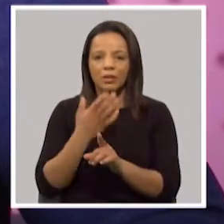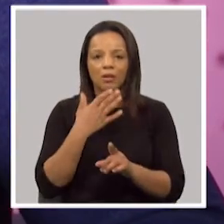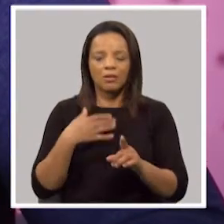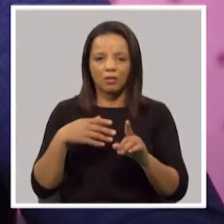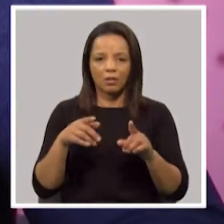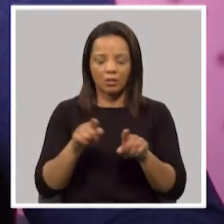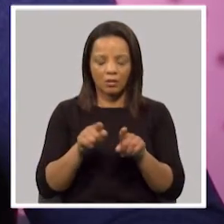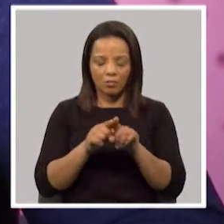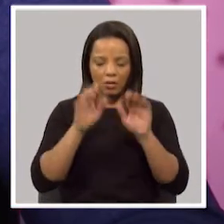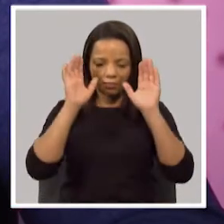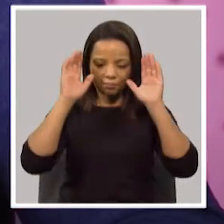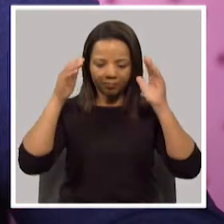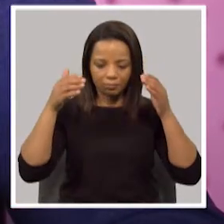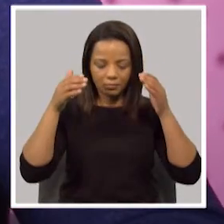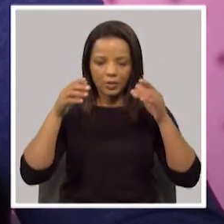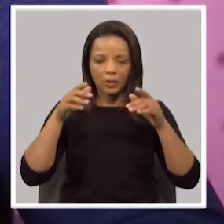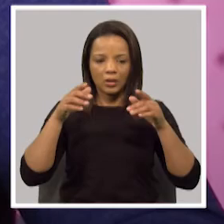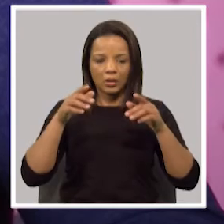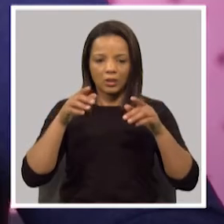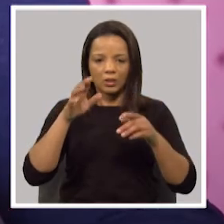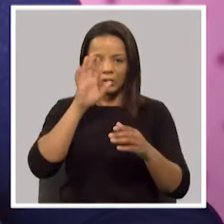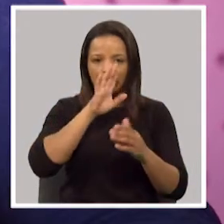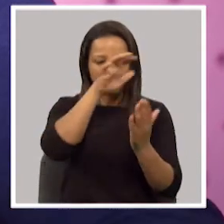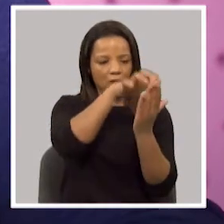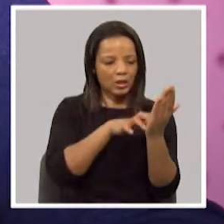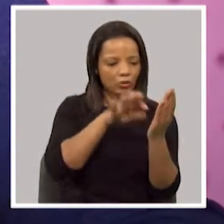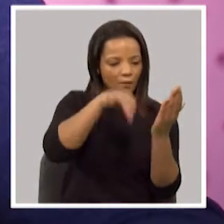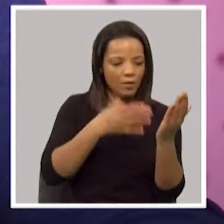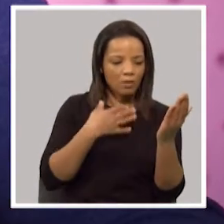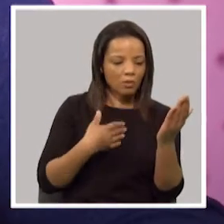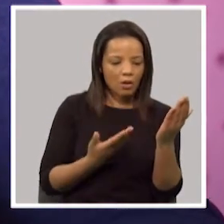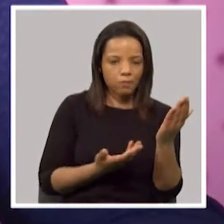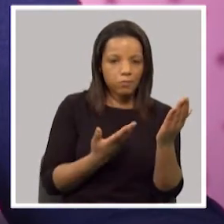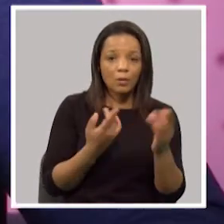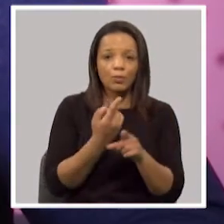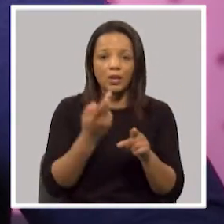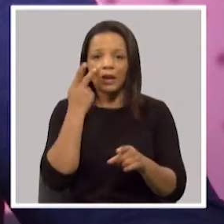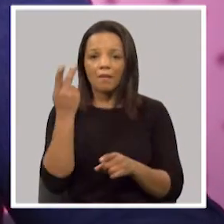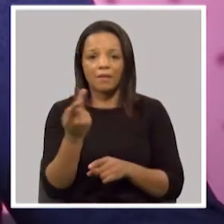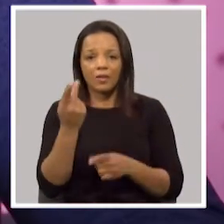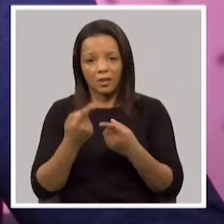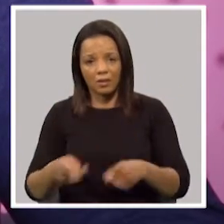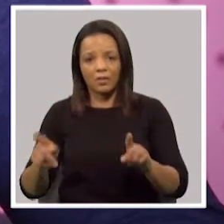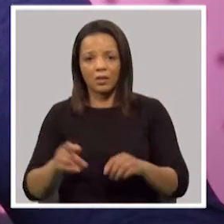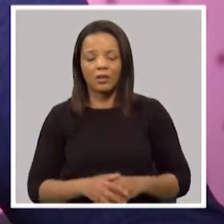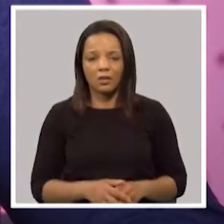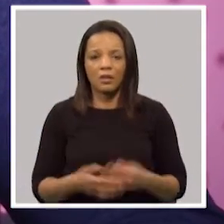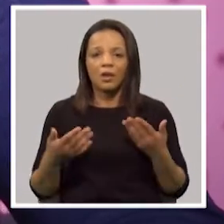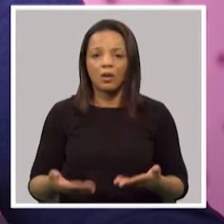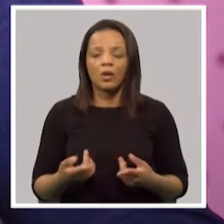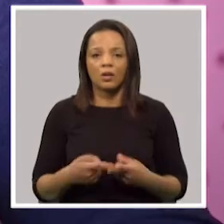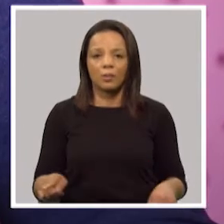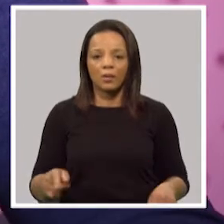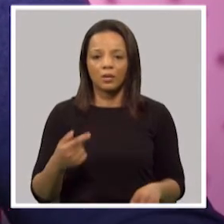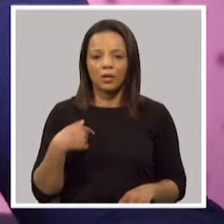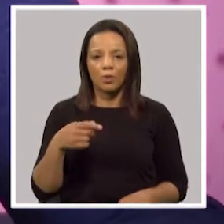raciocínio que ficamos autómatos e deixamos de ter reação quando o texto acaba e não faz sentido, porque a vida não é assim, não é? Eu agora, de